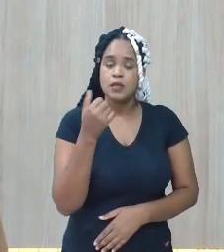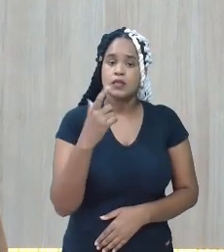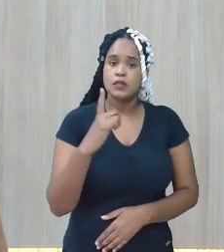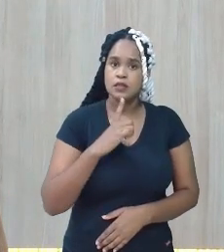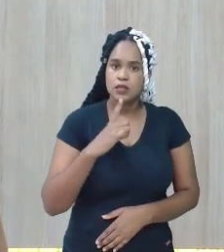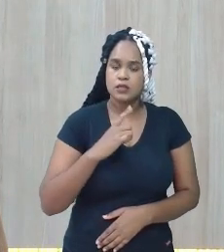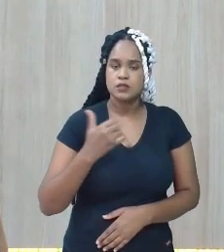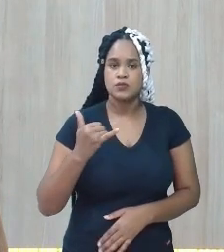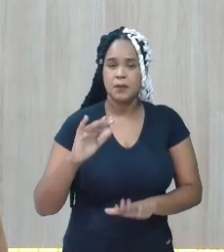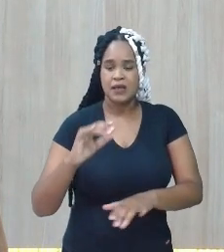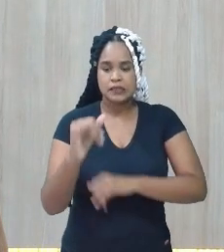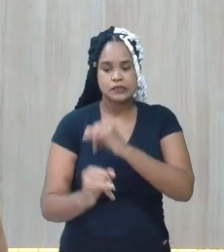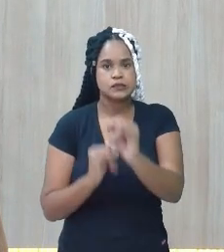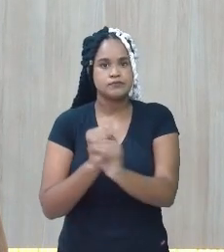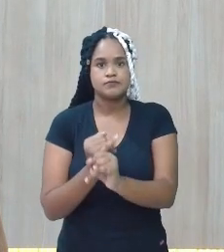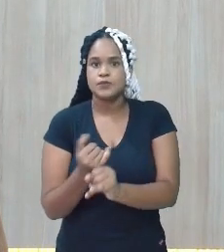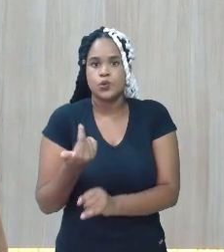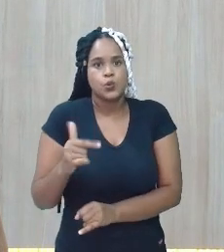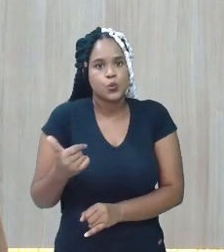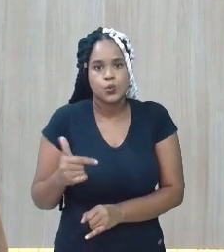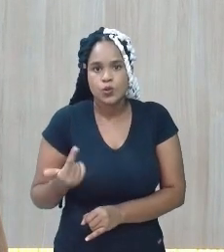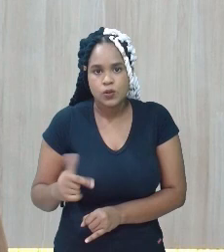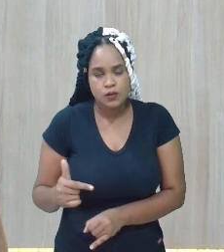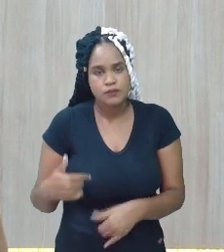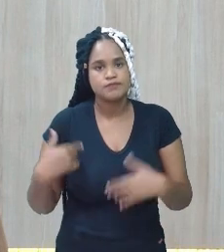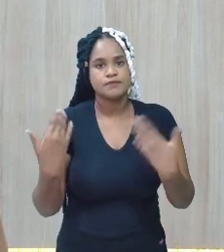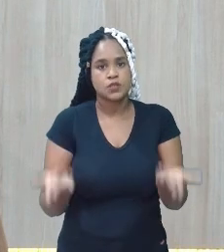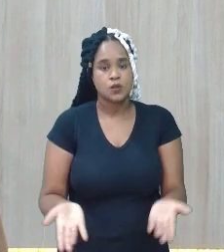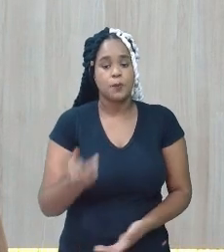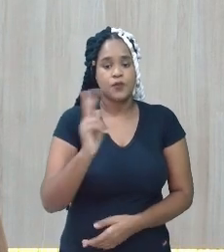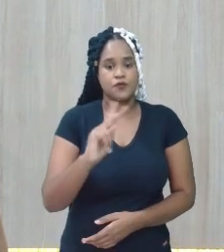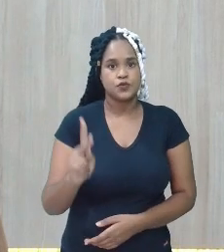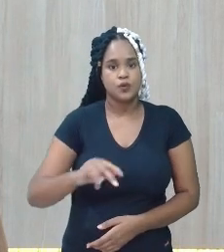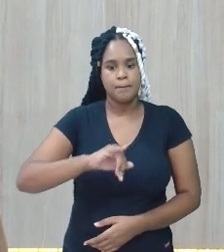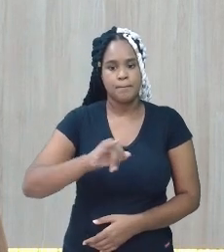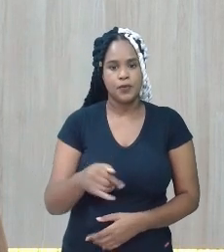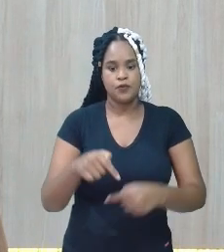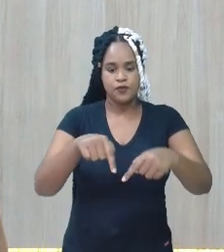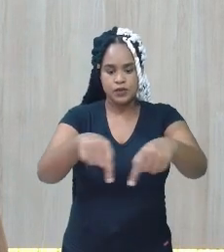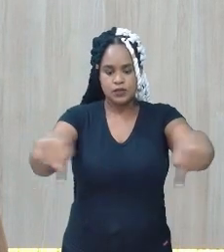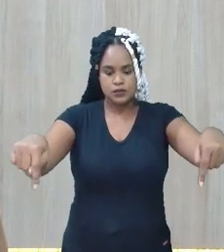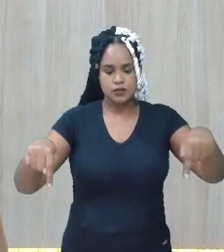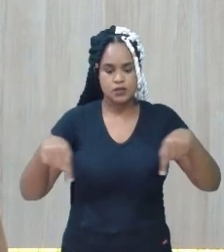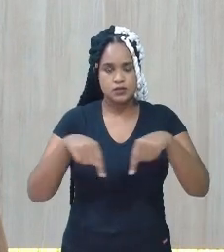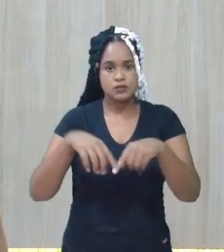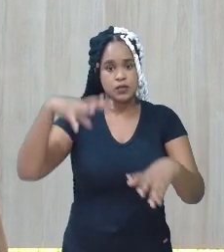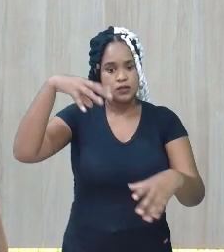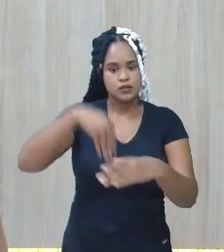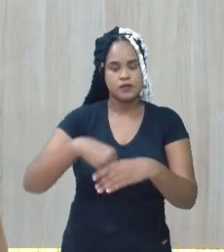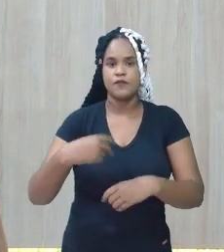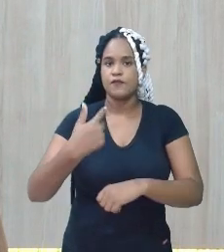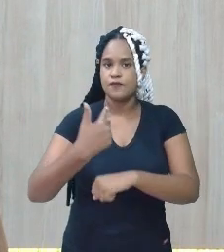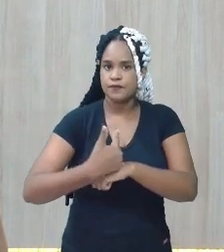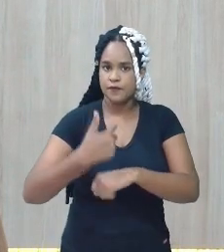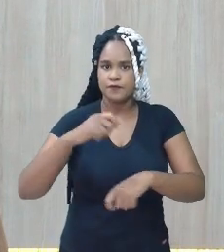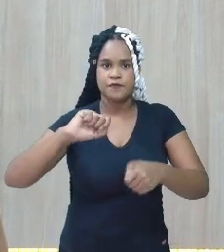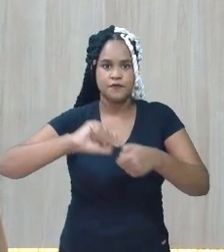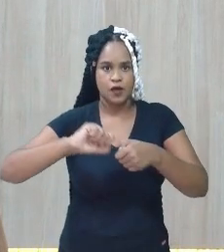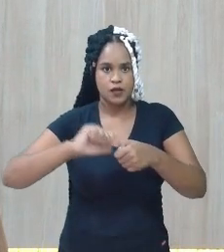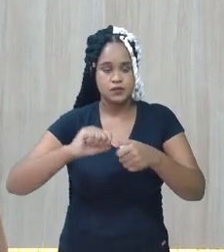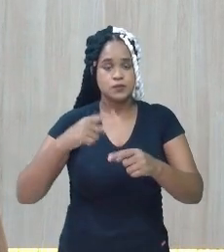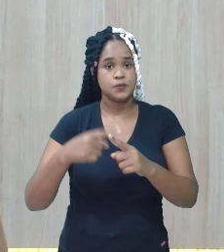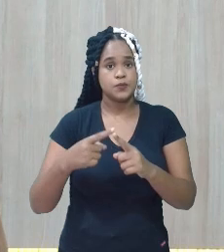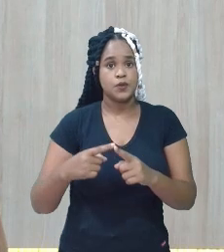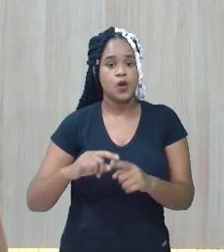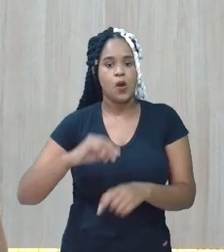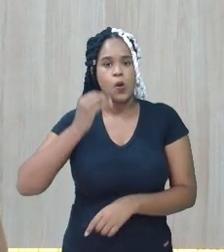tem a conexão com a internet. Então, quando o professor faz isso na sala, ele vai dar a oportunidade de todos os